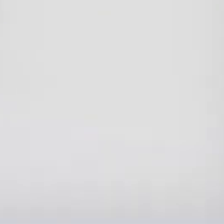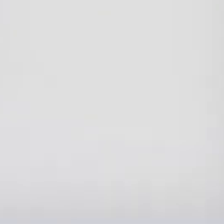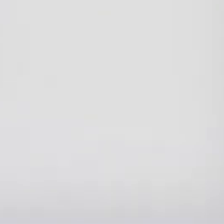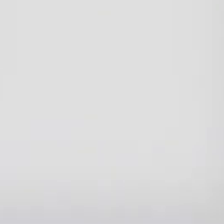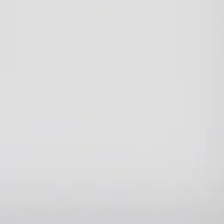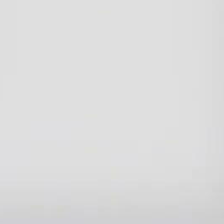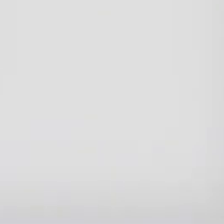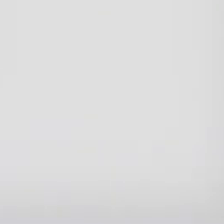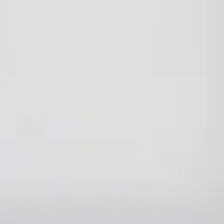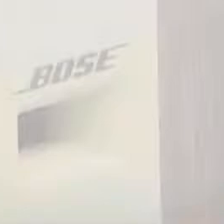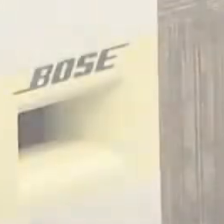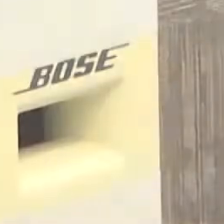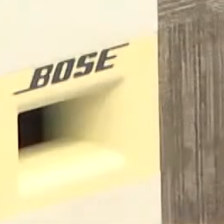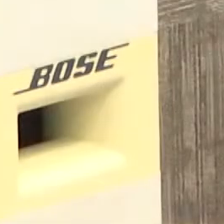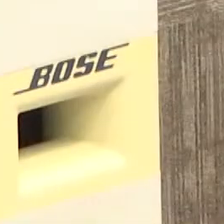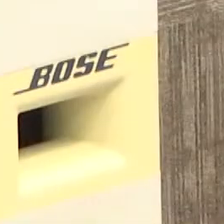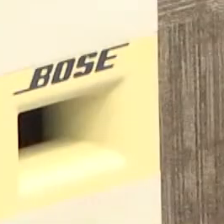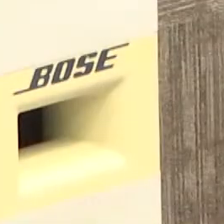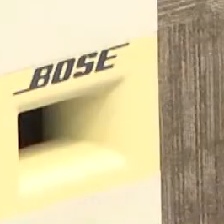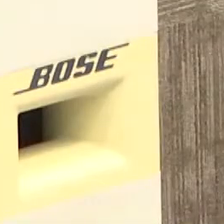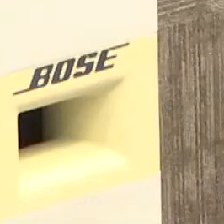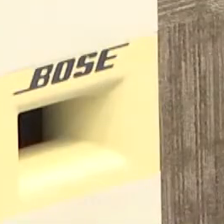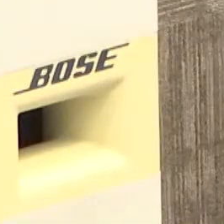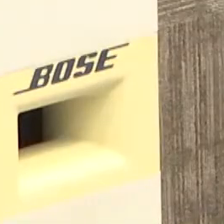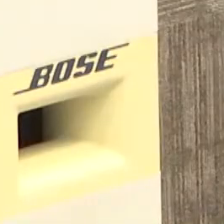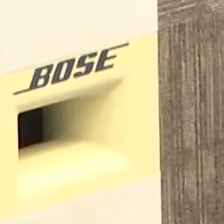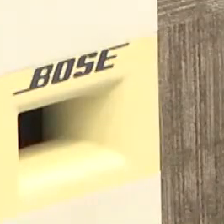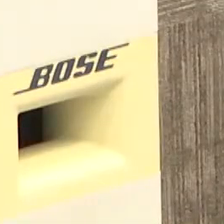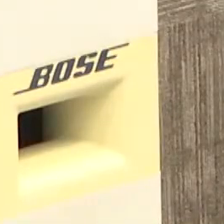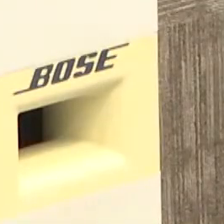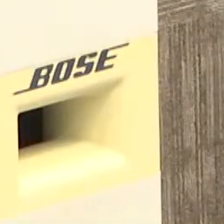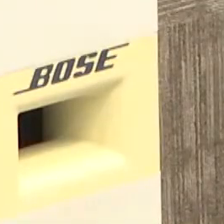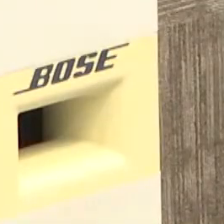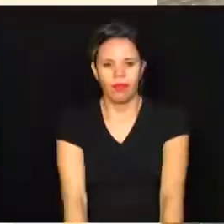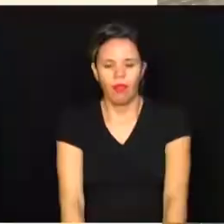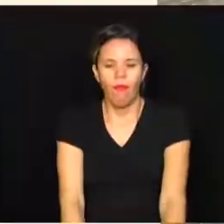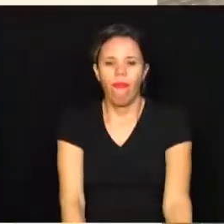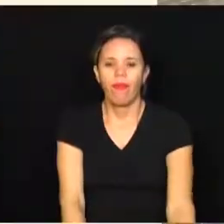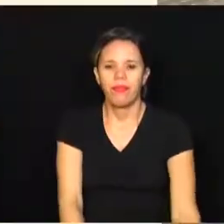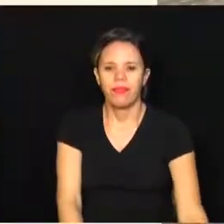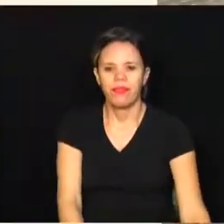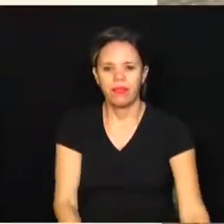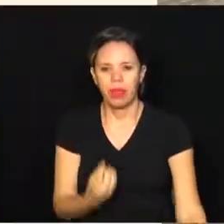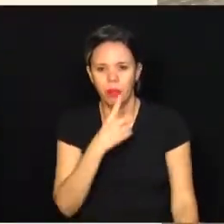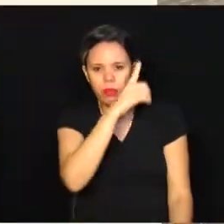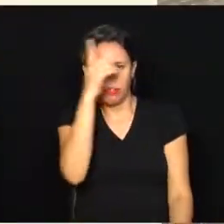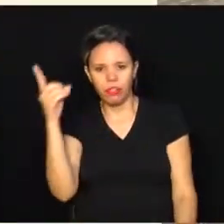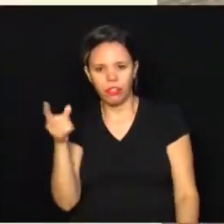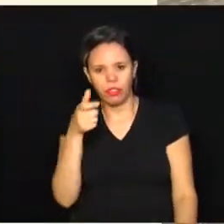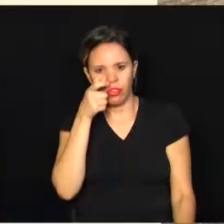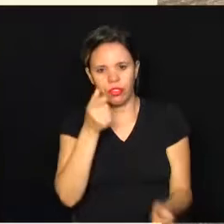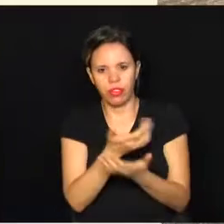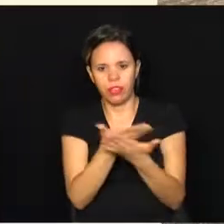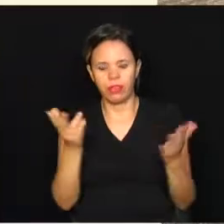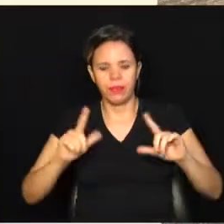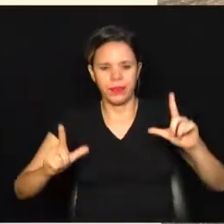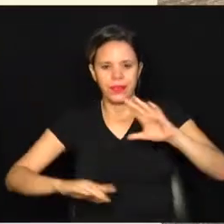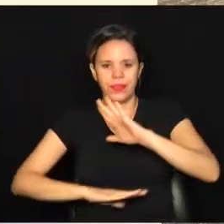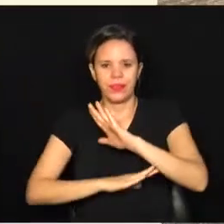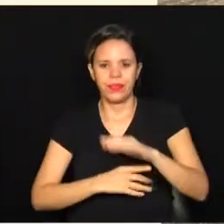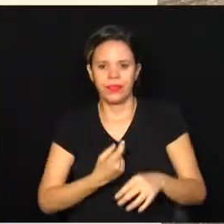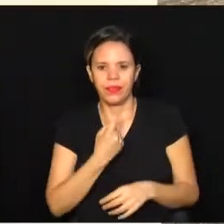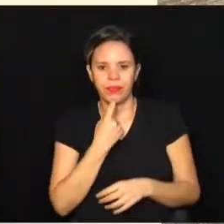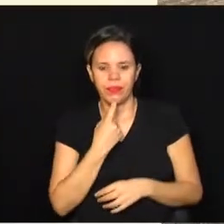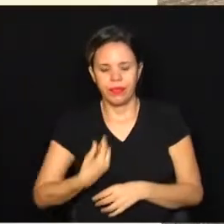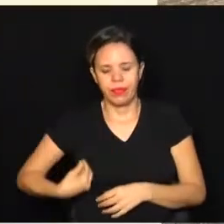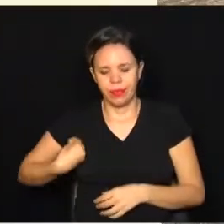TV Câmara, Campinas. Olá, muito bom dia para você que nos acompanha pela TV Câmara Campinas. Nós falamos